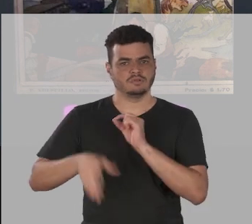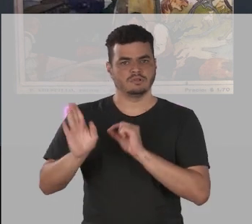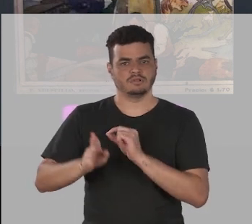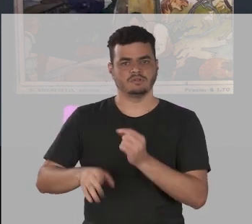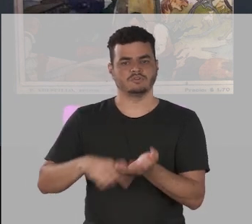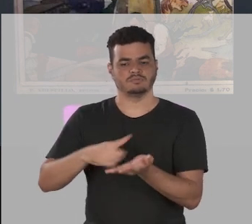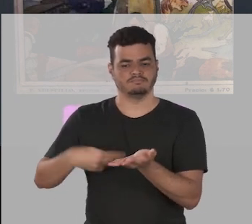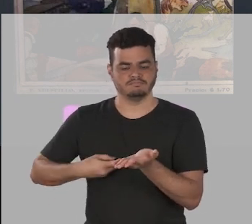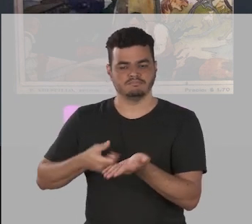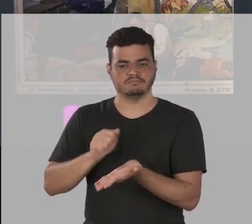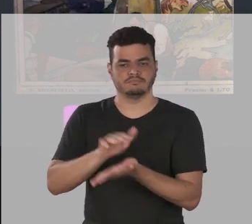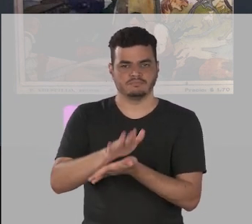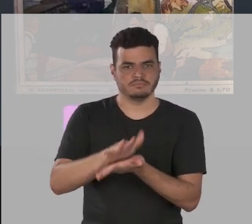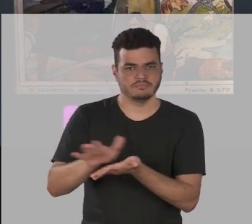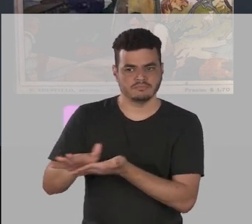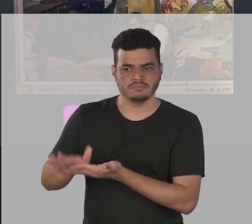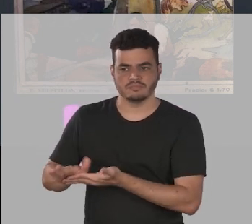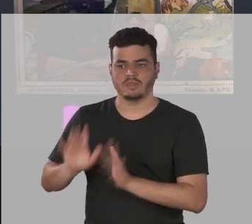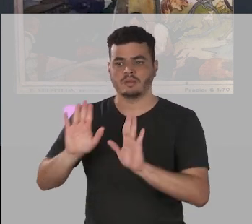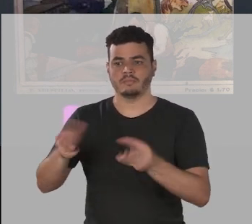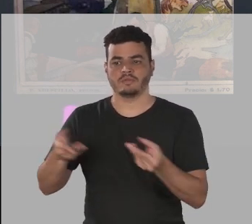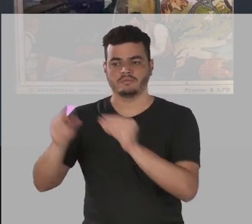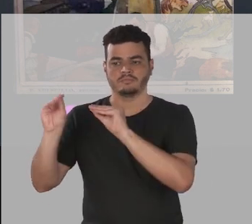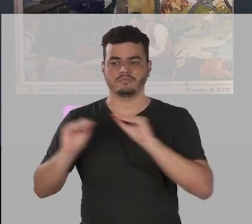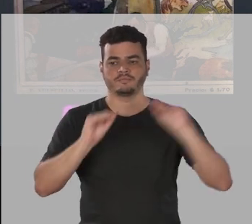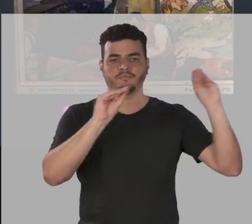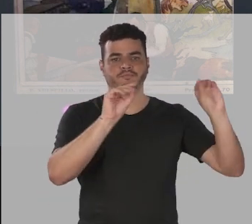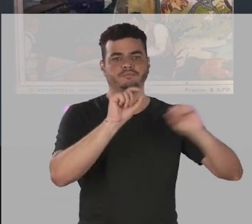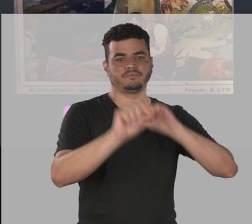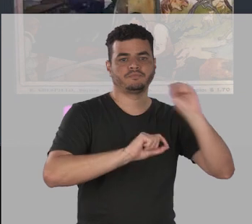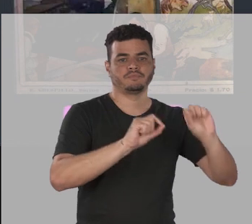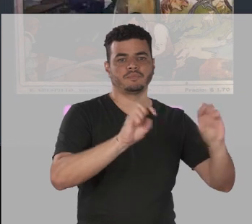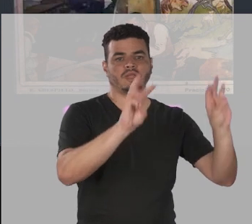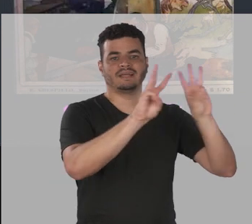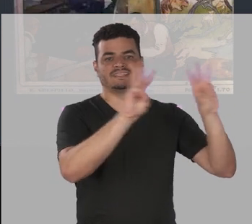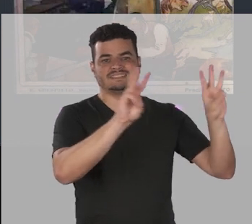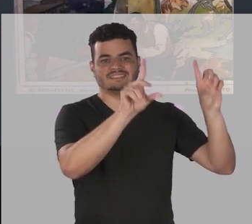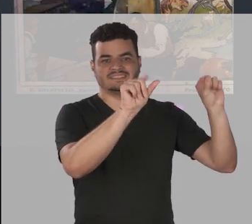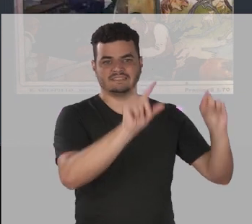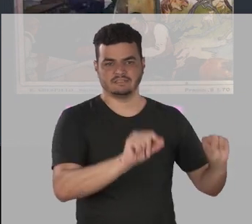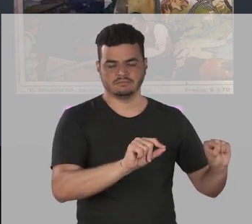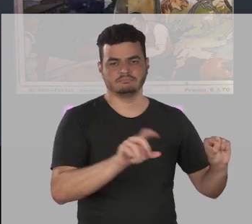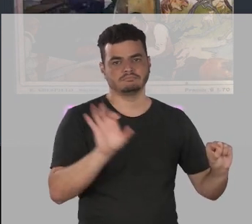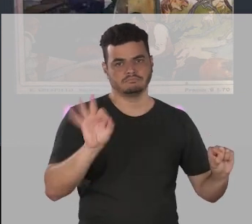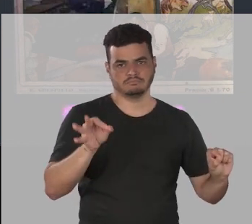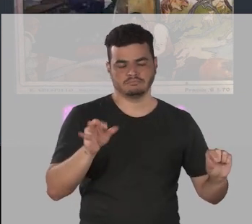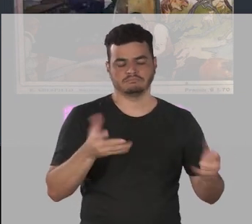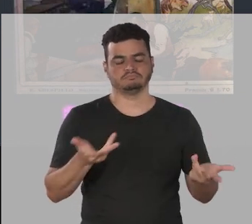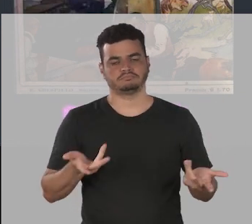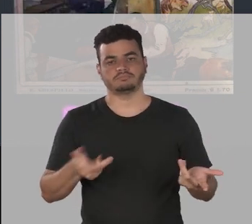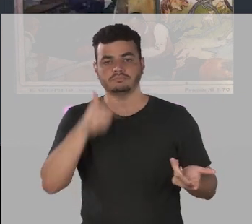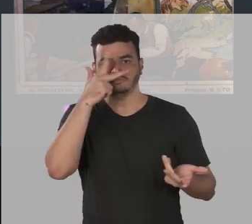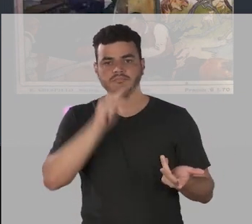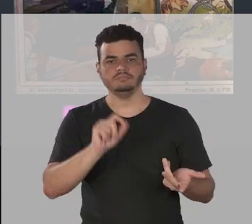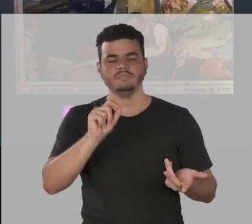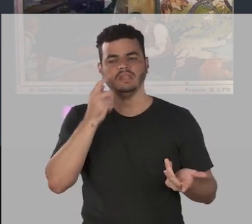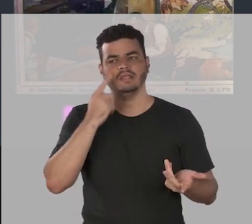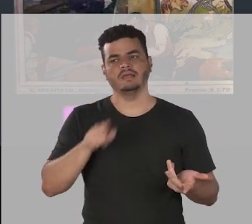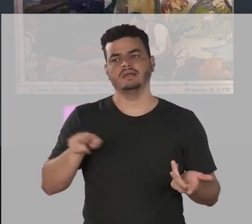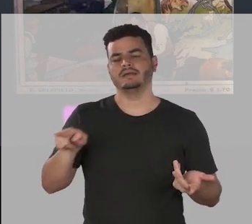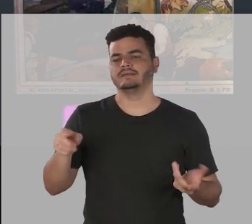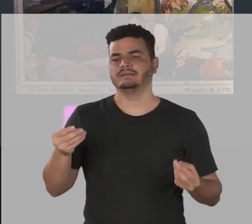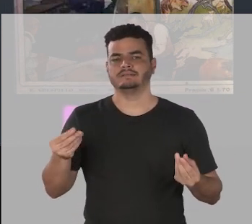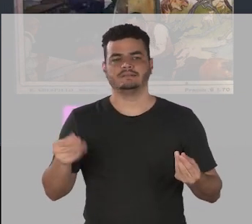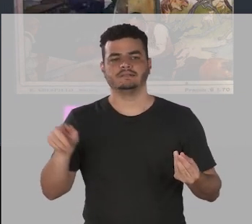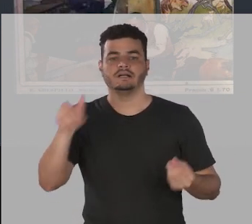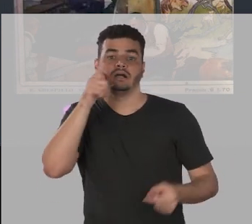formato impresso. Agora já passou para o digital, mas foi muito emblemático, né? E ele é o